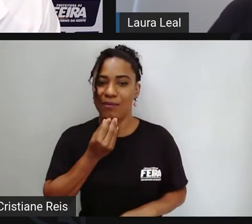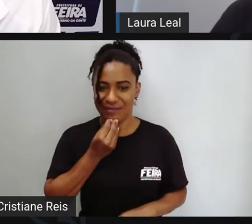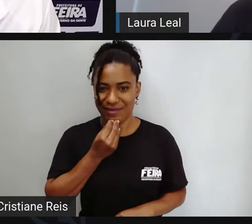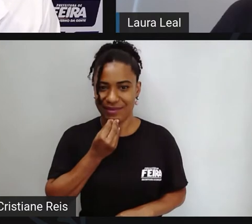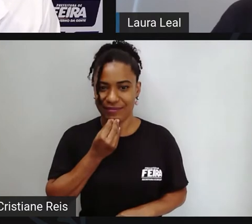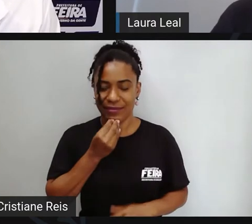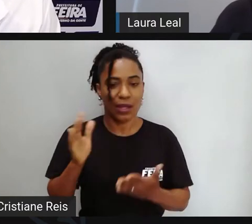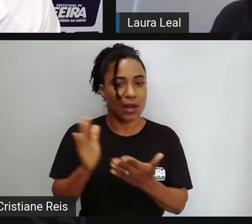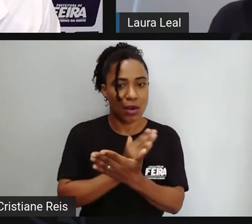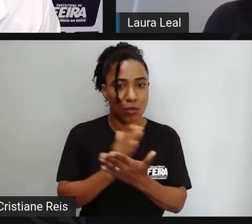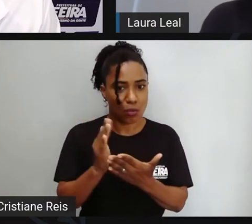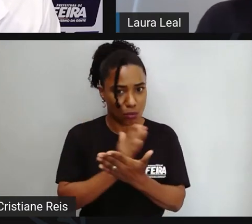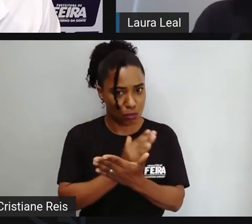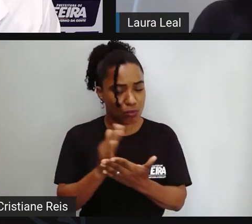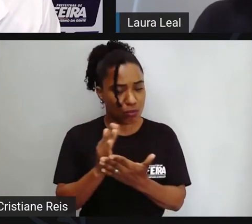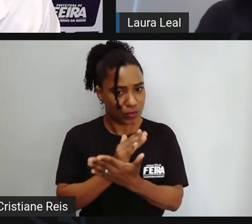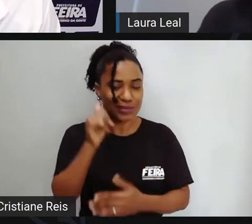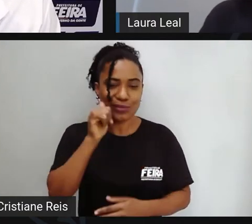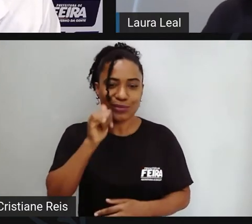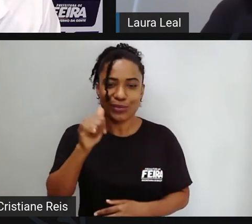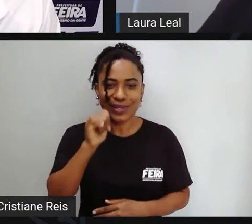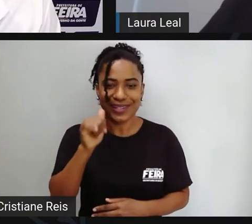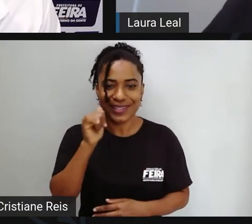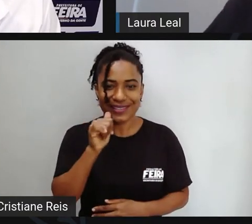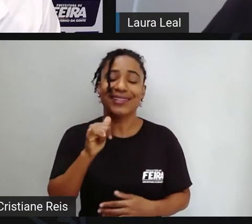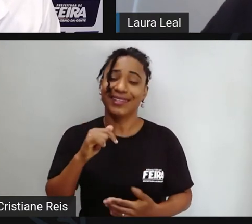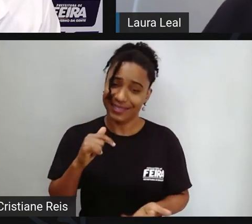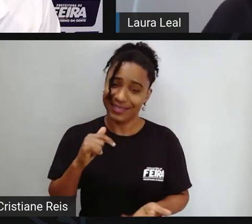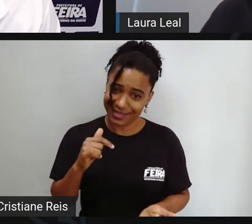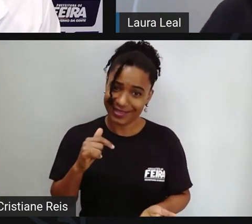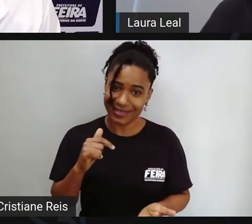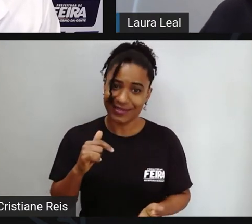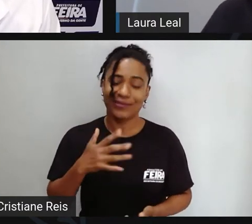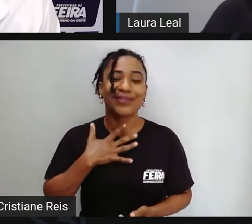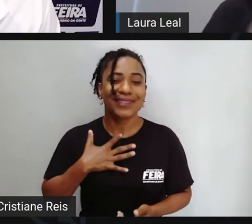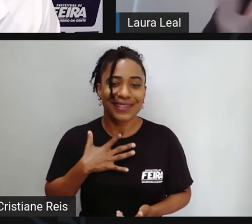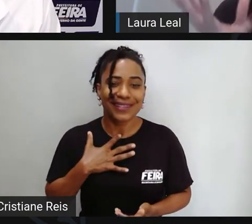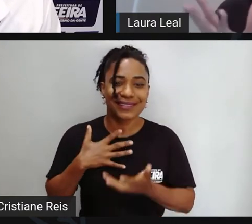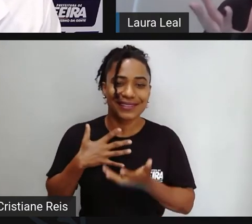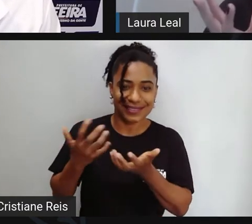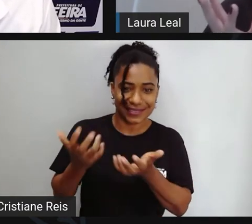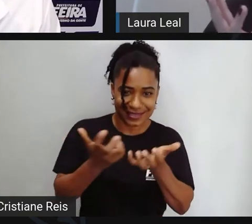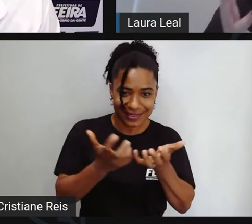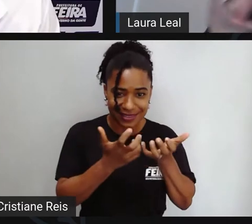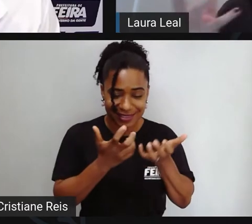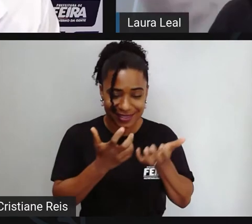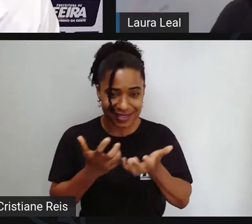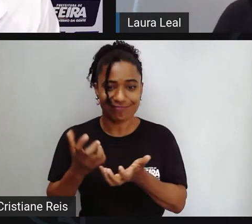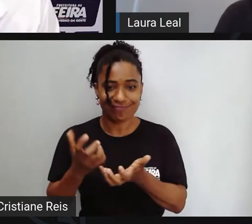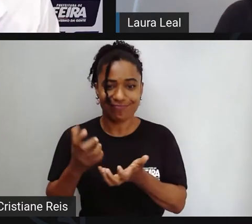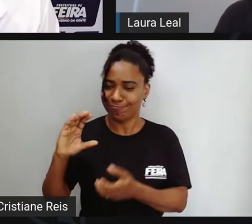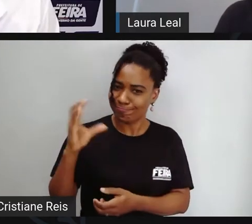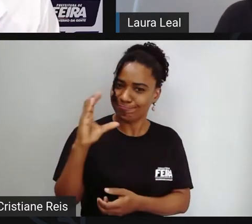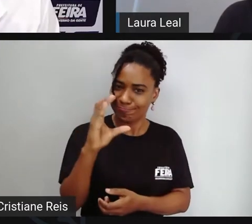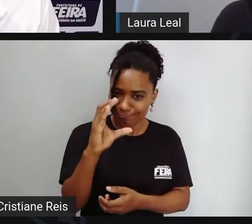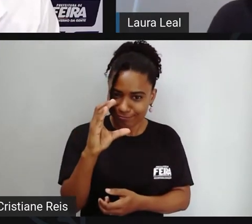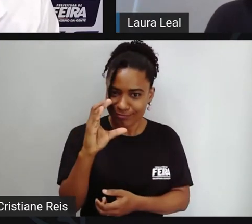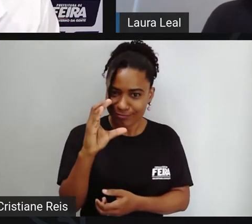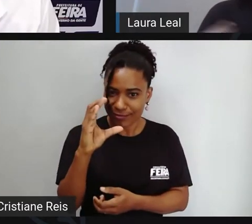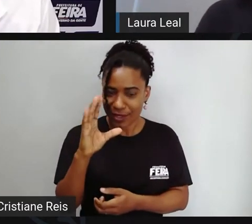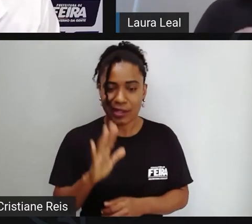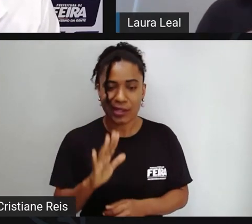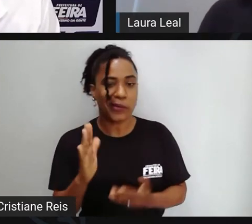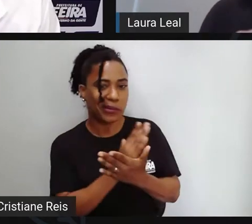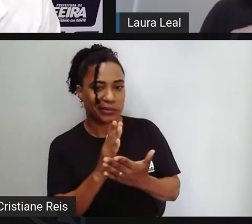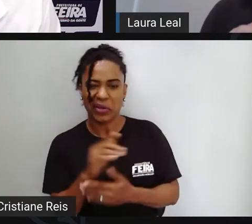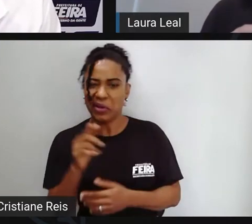dentro desse universo masculino. E é óbvio que dentro do universo masculino vai ter uma série de pessoas que rejeitam o feminino,